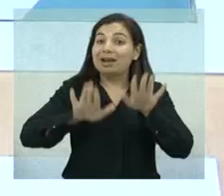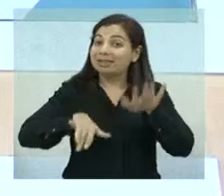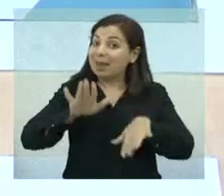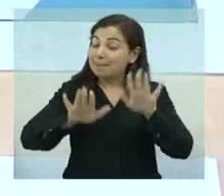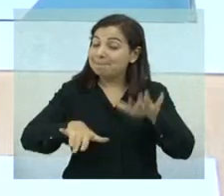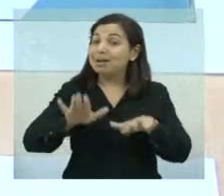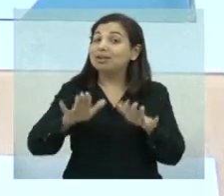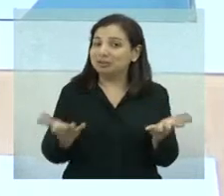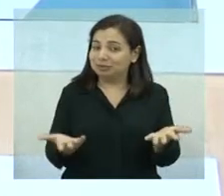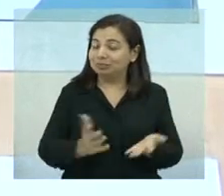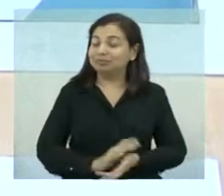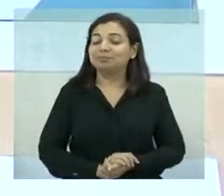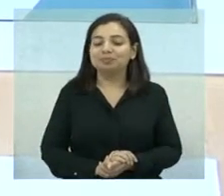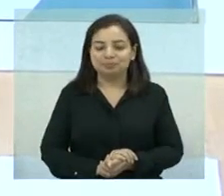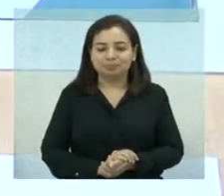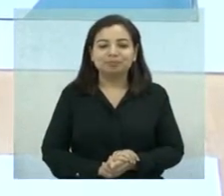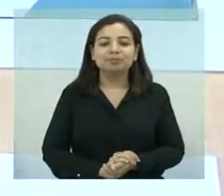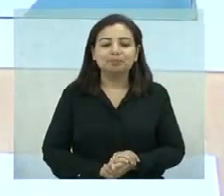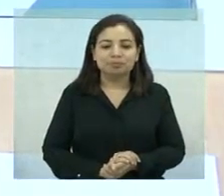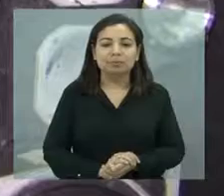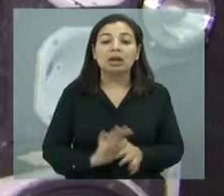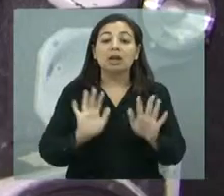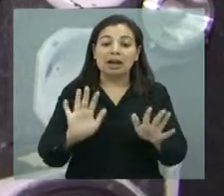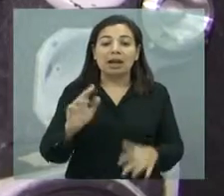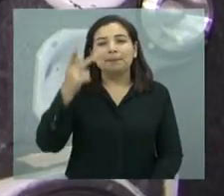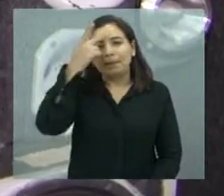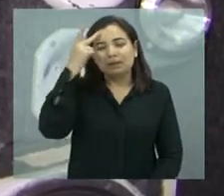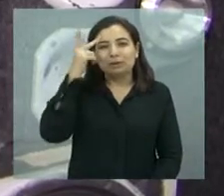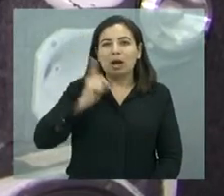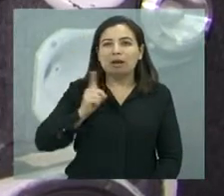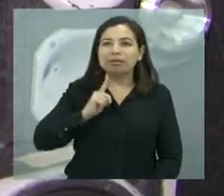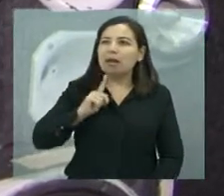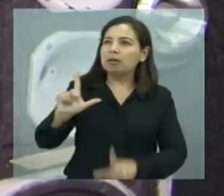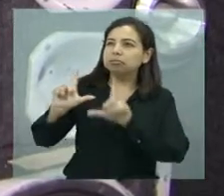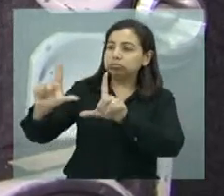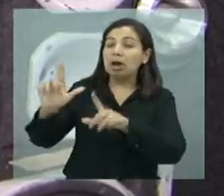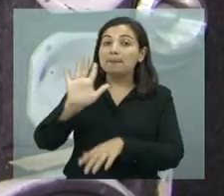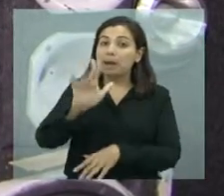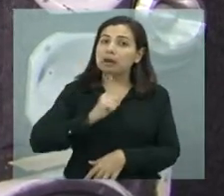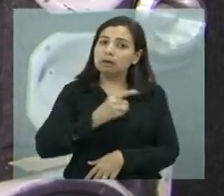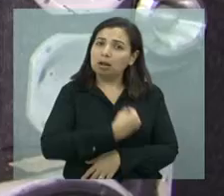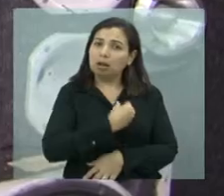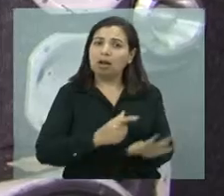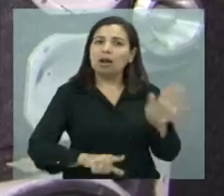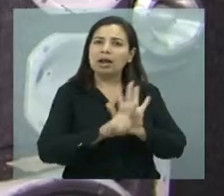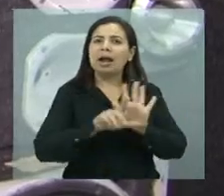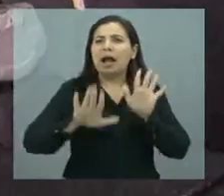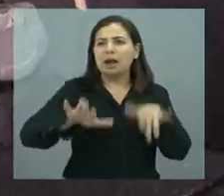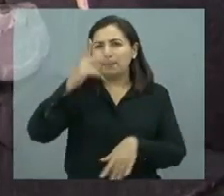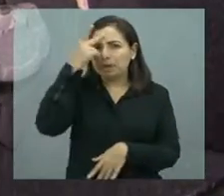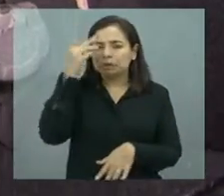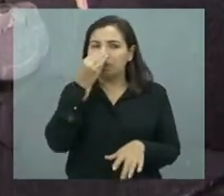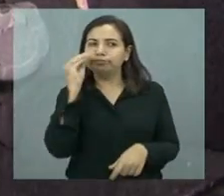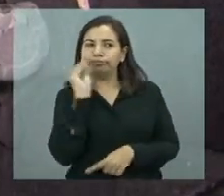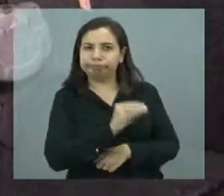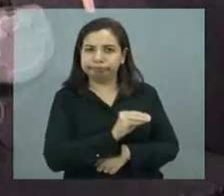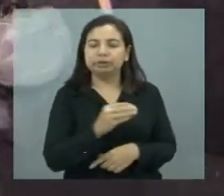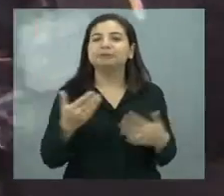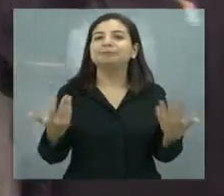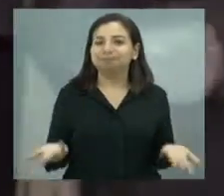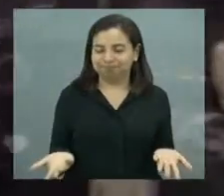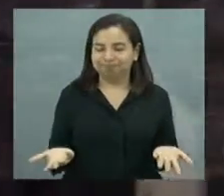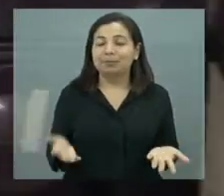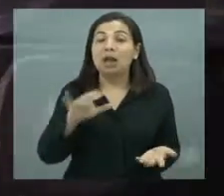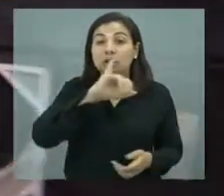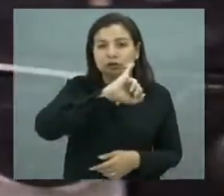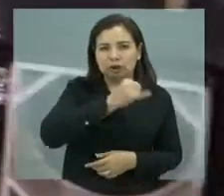quando o barulho é causado por quem não respeita a lei que regulamenta os limites contra a poluição sonora. Só de